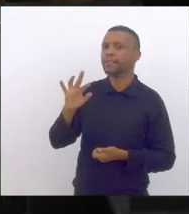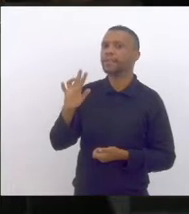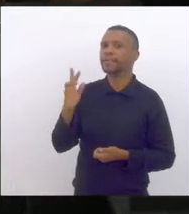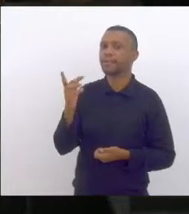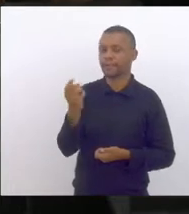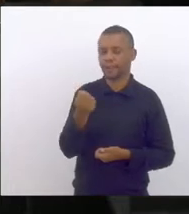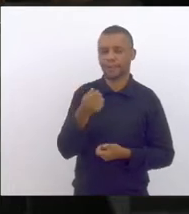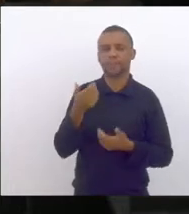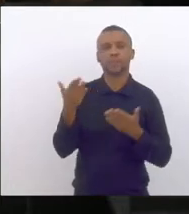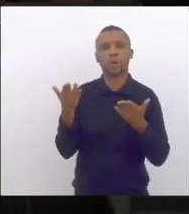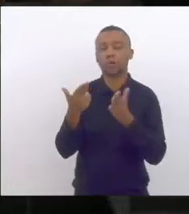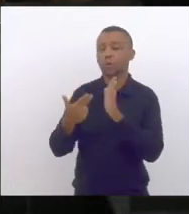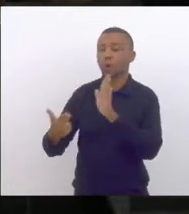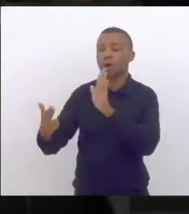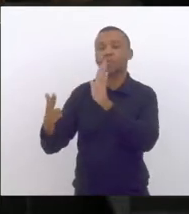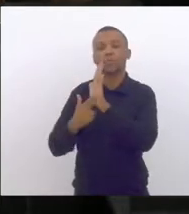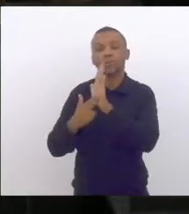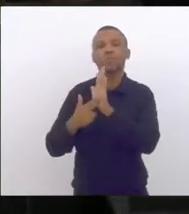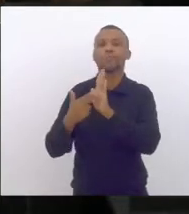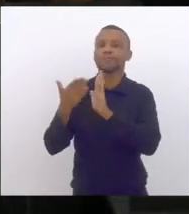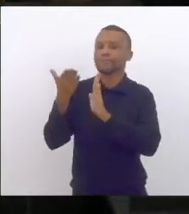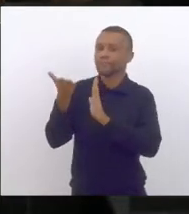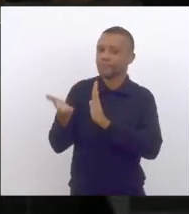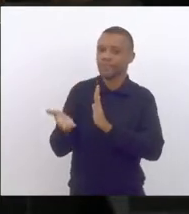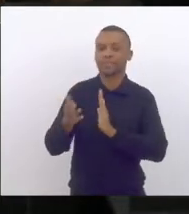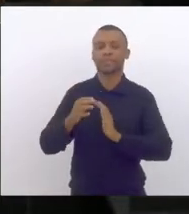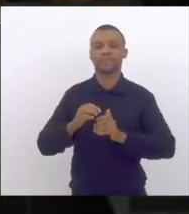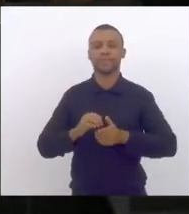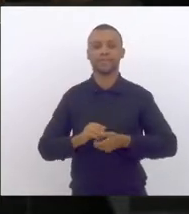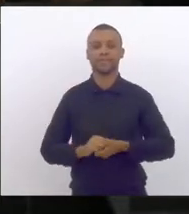eu confesso a vossa excelência